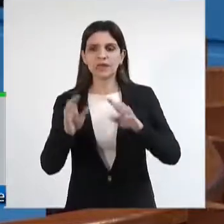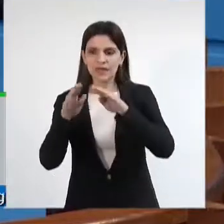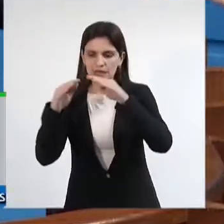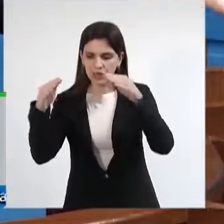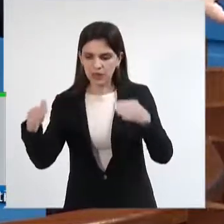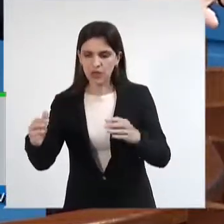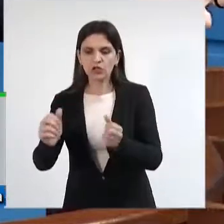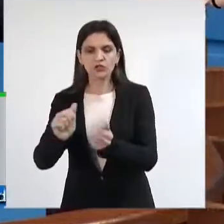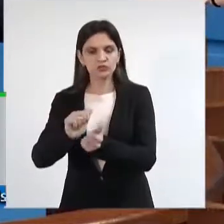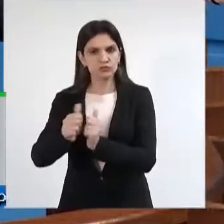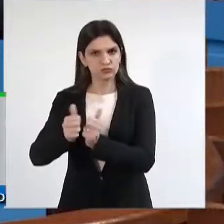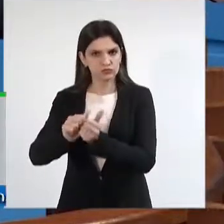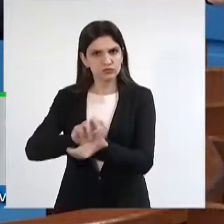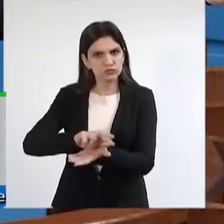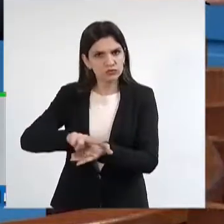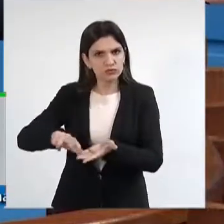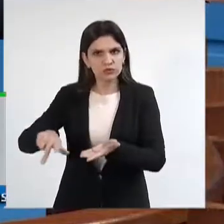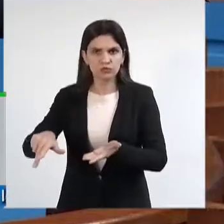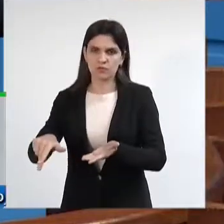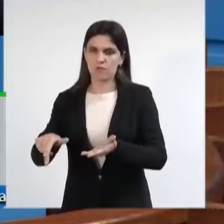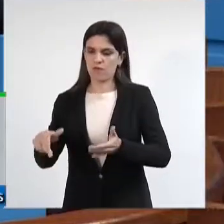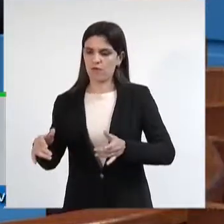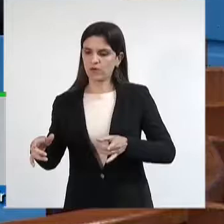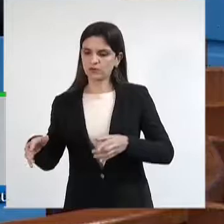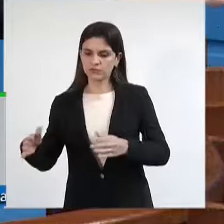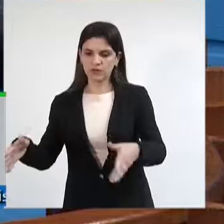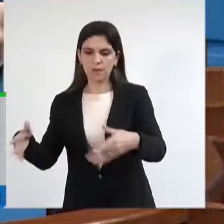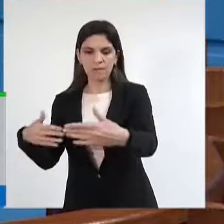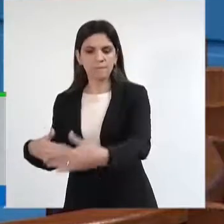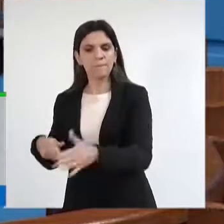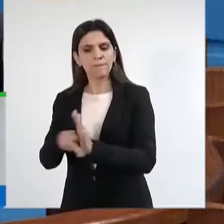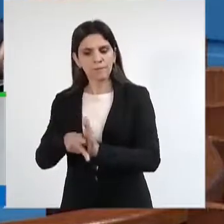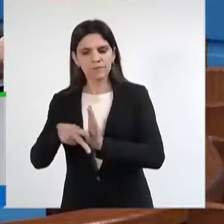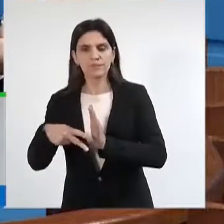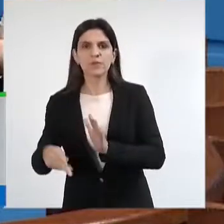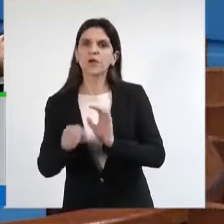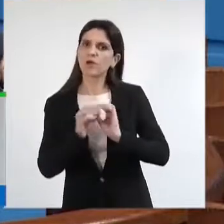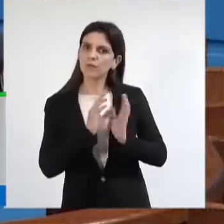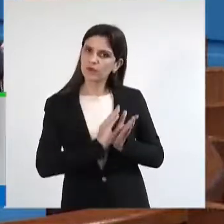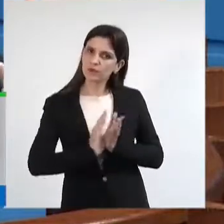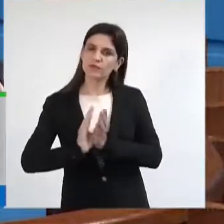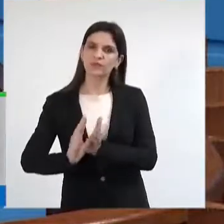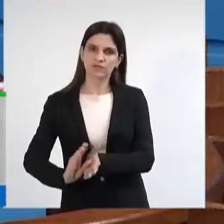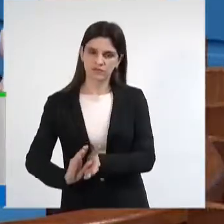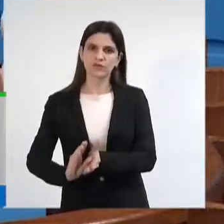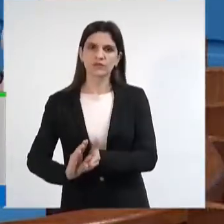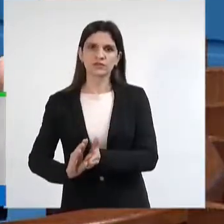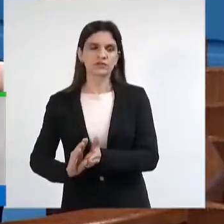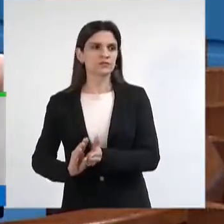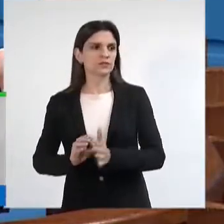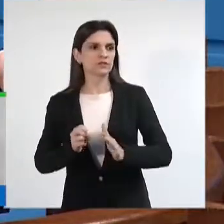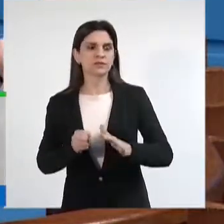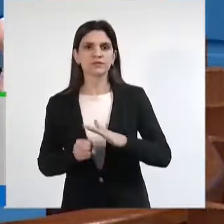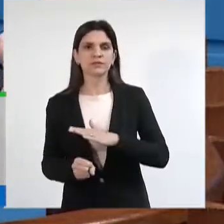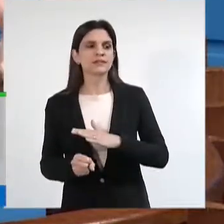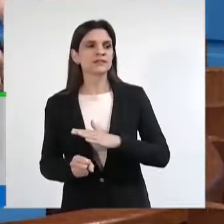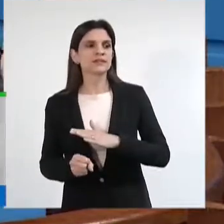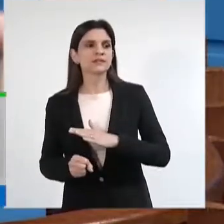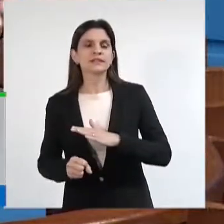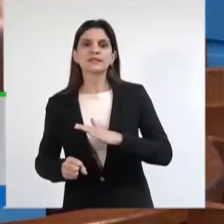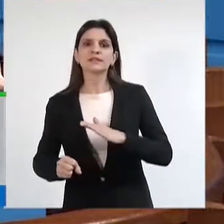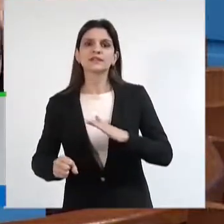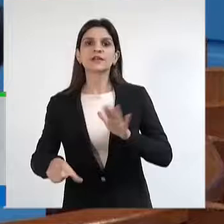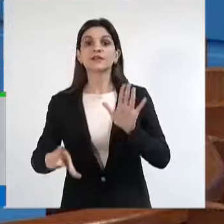nós tivemos melhoria salarial dos trabalhadores da educação, com a implantação da lei do